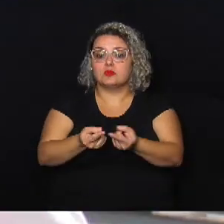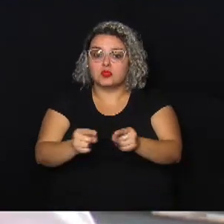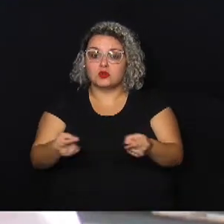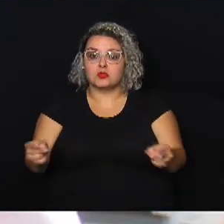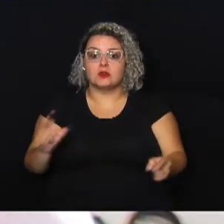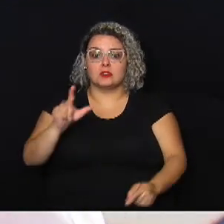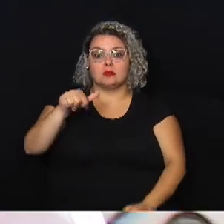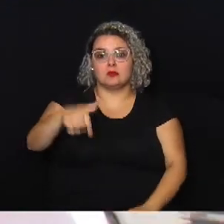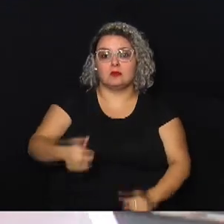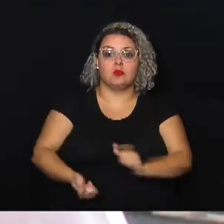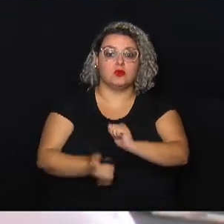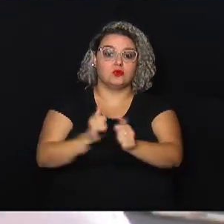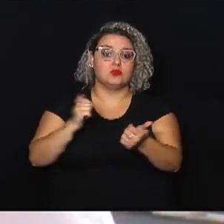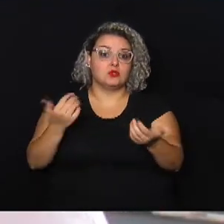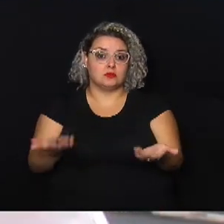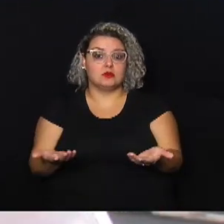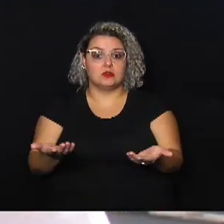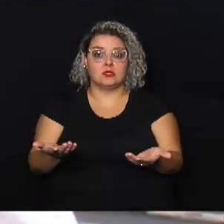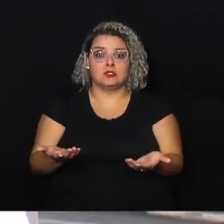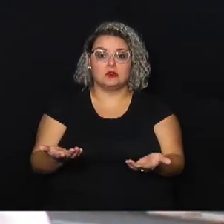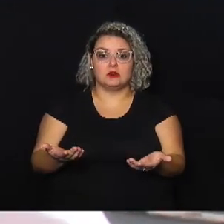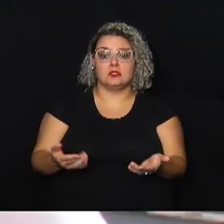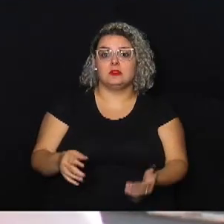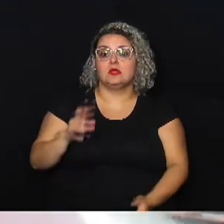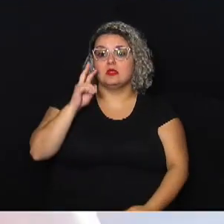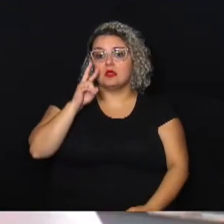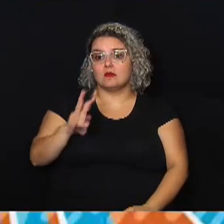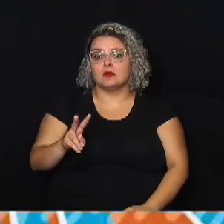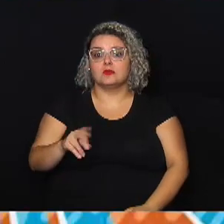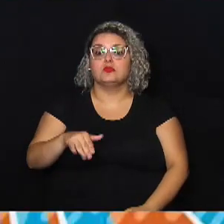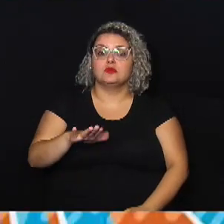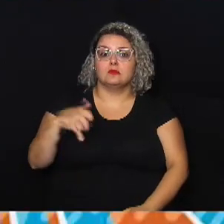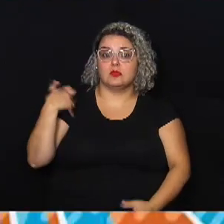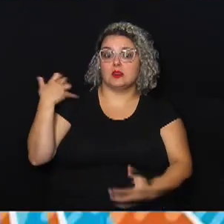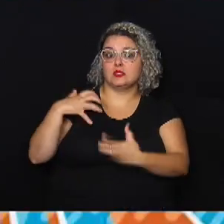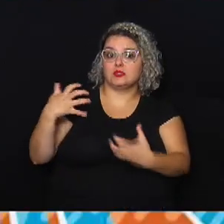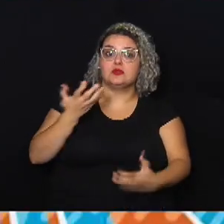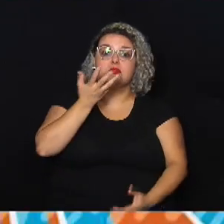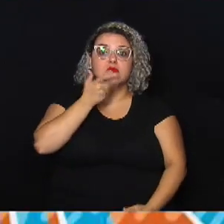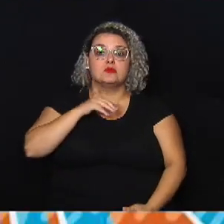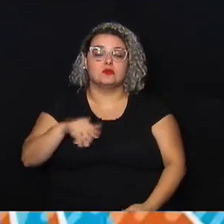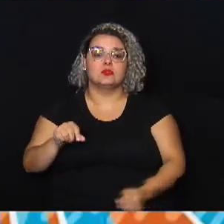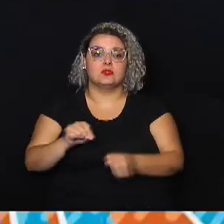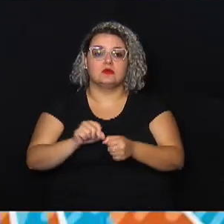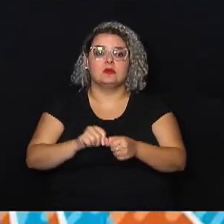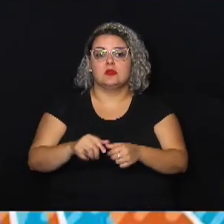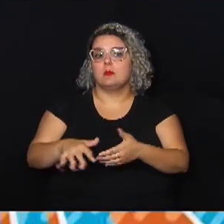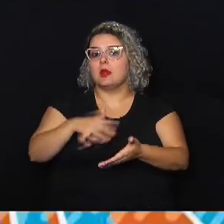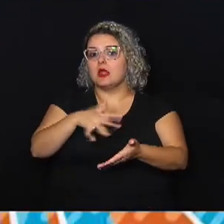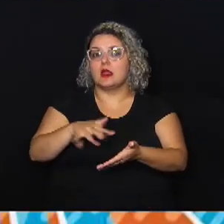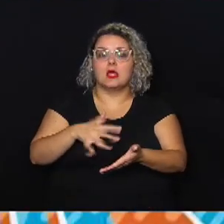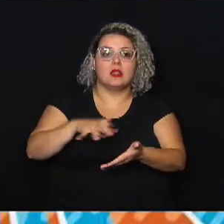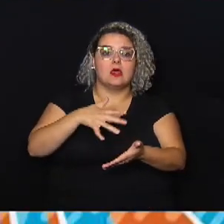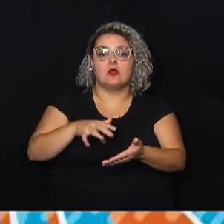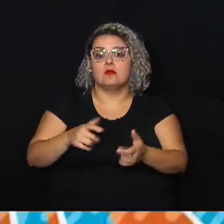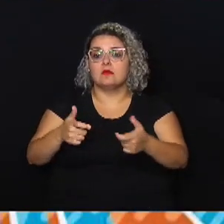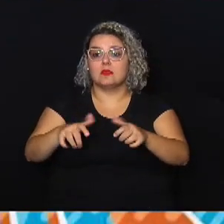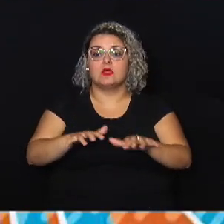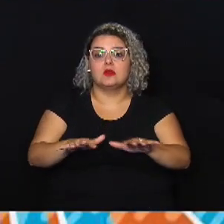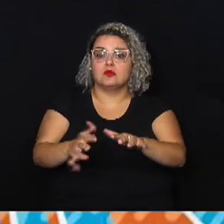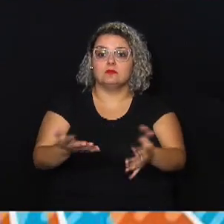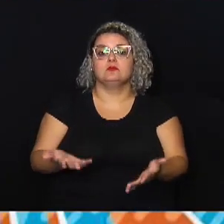nosso time de futebol. E enxergamos a necessidade dos mais idosos e das crianças quando a gente fazia uma batucada. E vamos fazer um bloco.